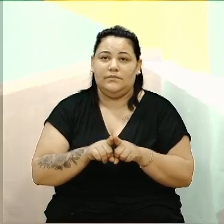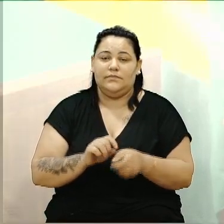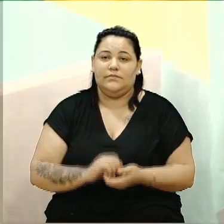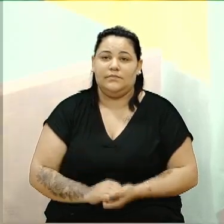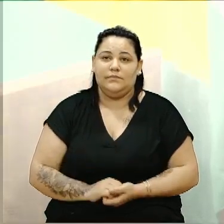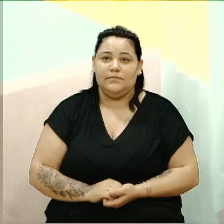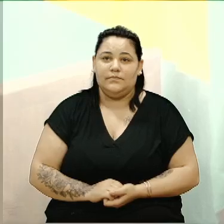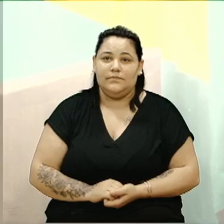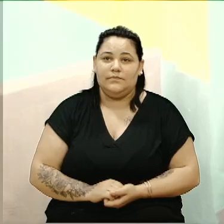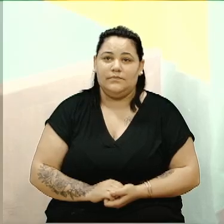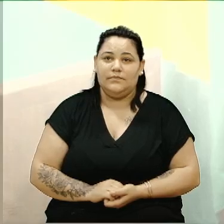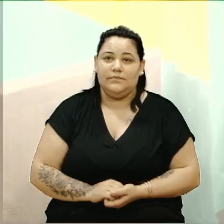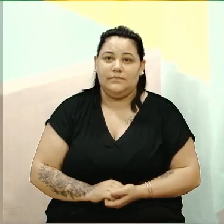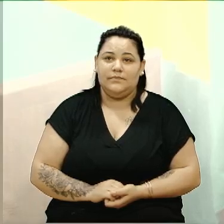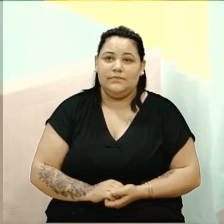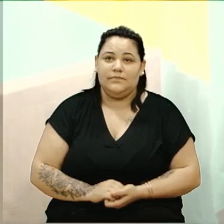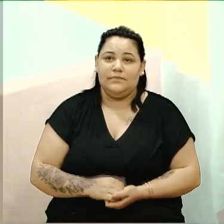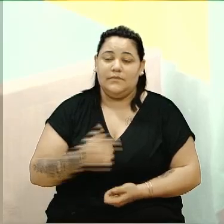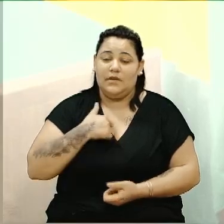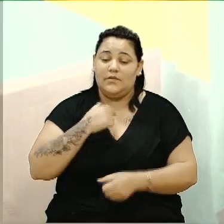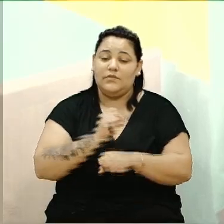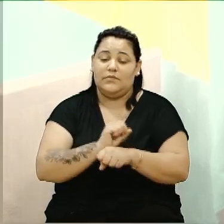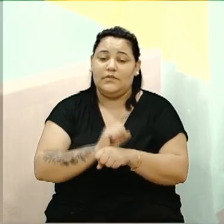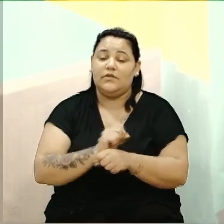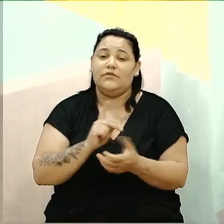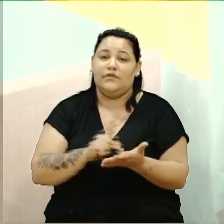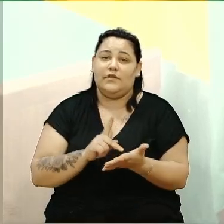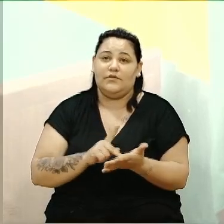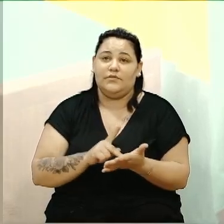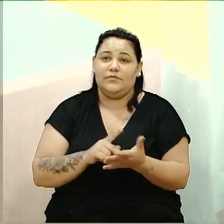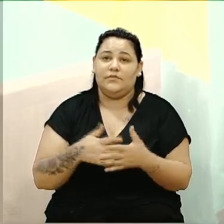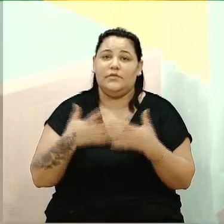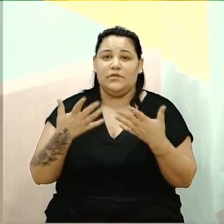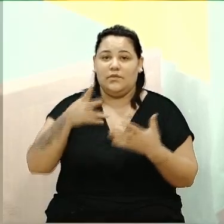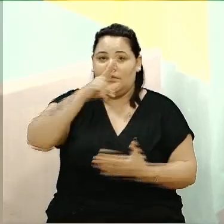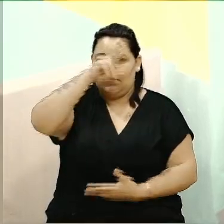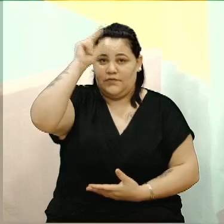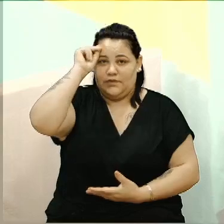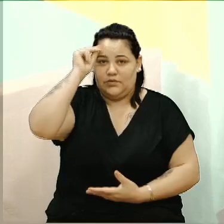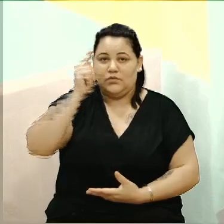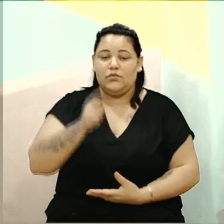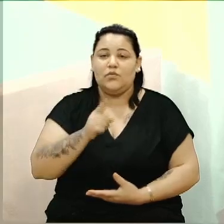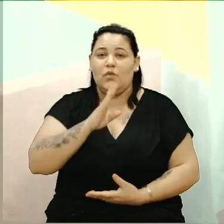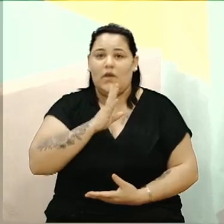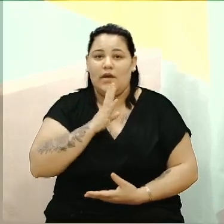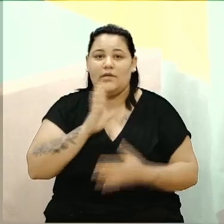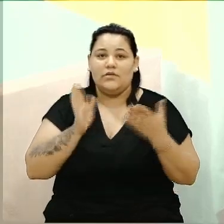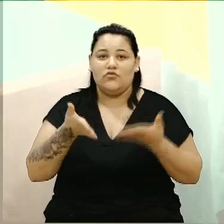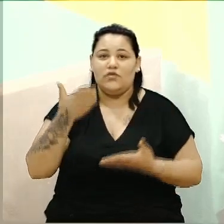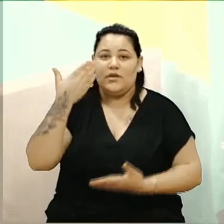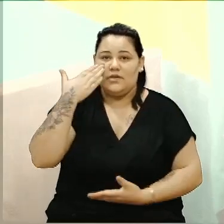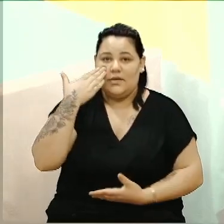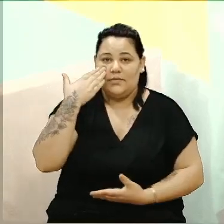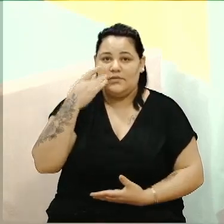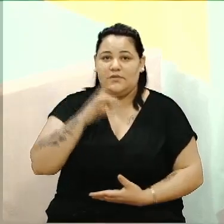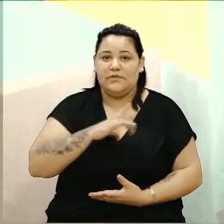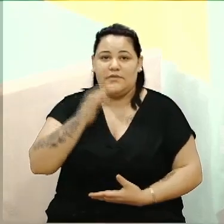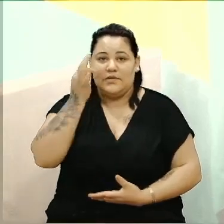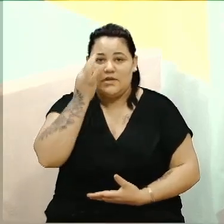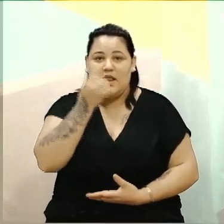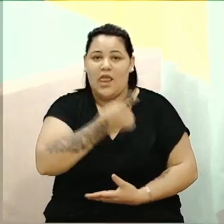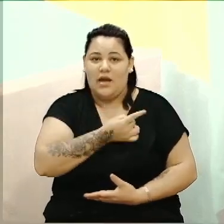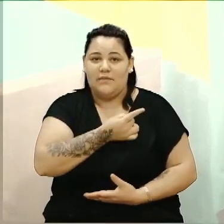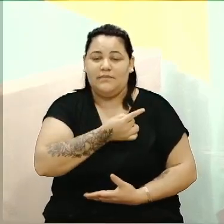Eu espero que isso aconteça. Então, prefeito, o senhor conhece, o senhor sabe, já esteve lá.